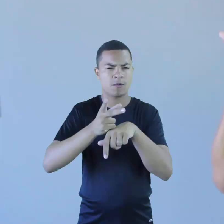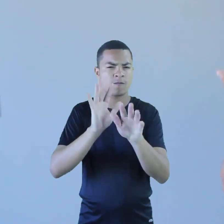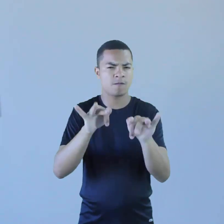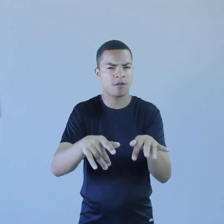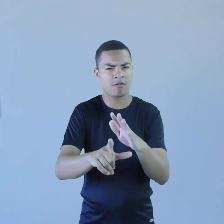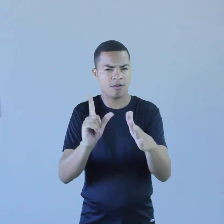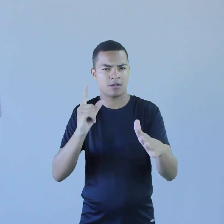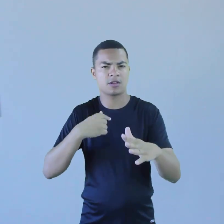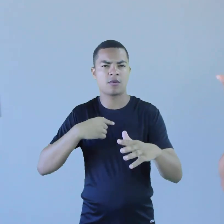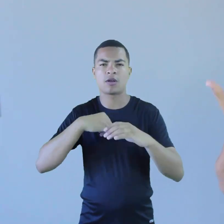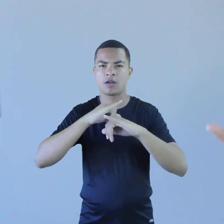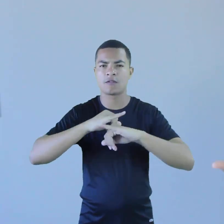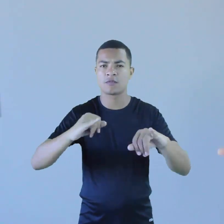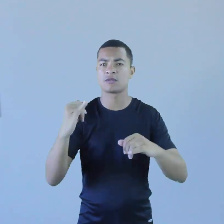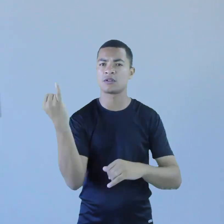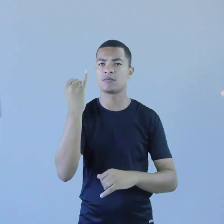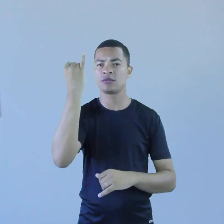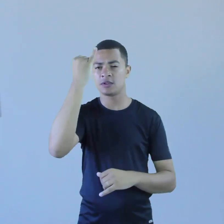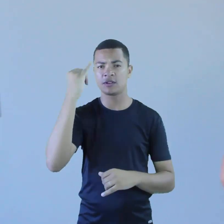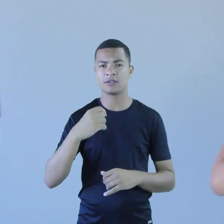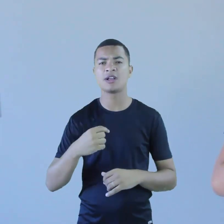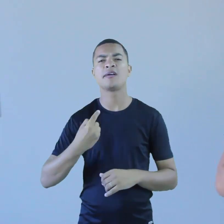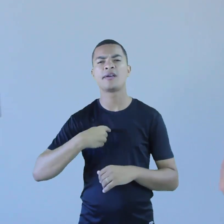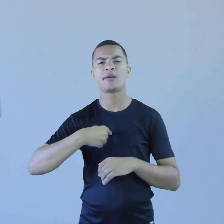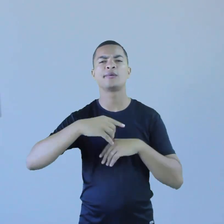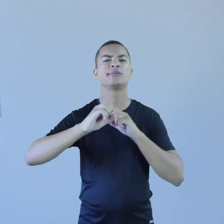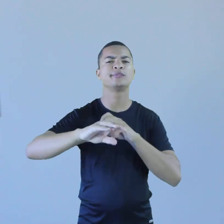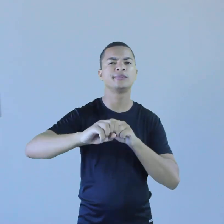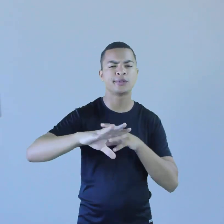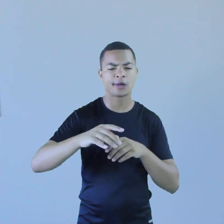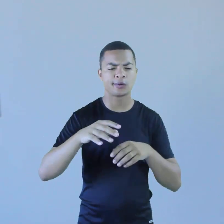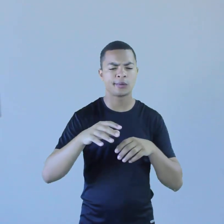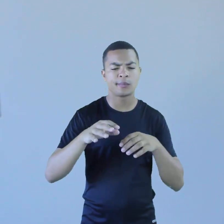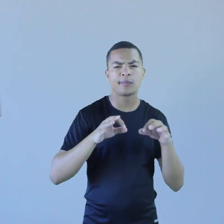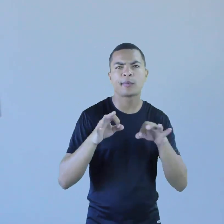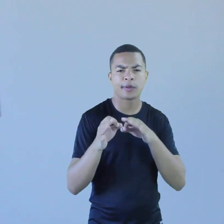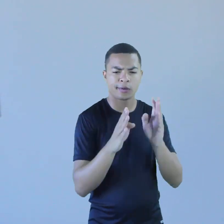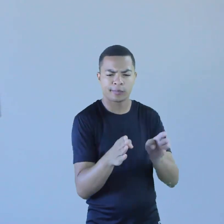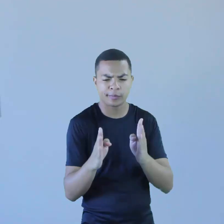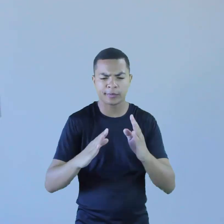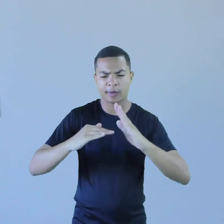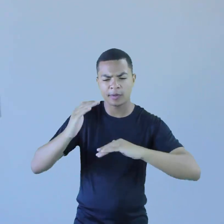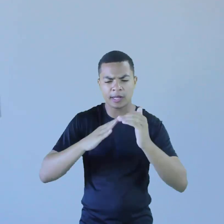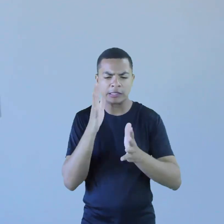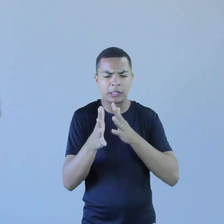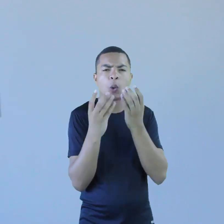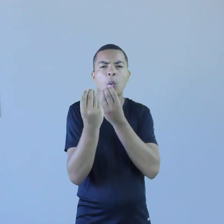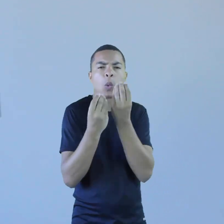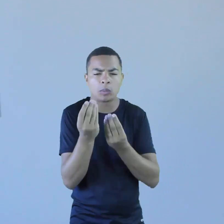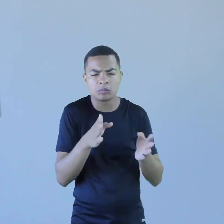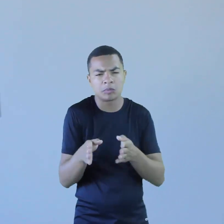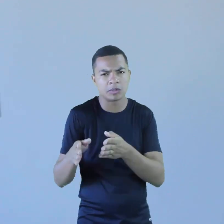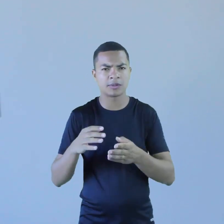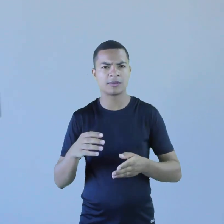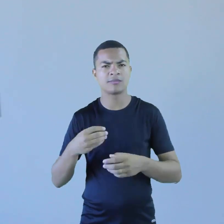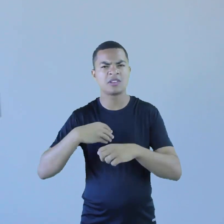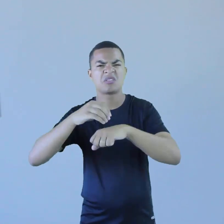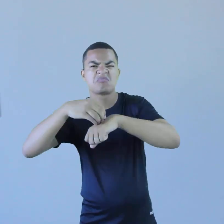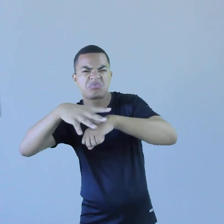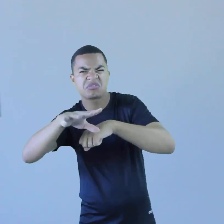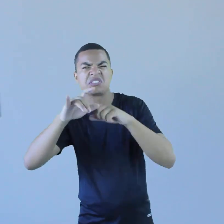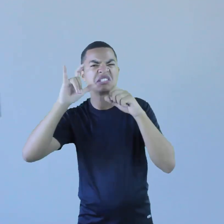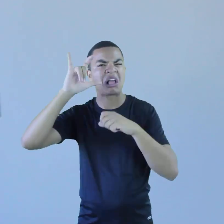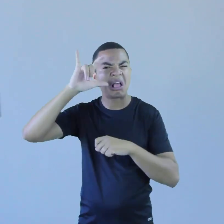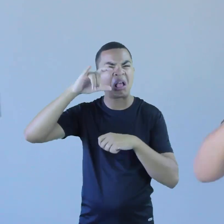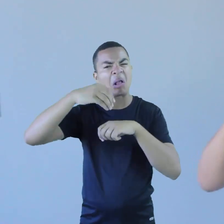ensino os meus métodos e minhas técnicas para ser fluente na língua de sinais. Por que eu compartilho dicas no Instagram, por